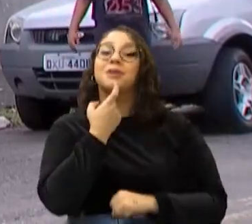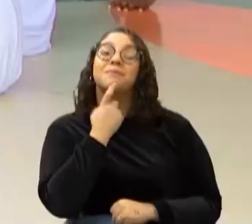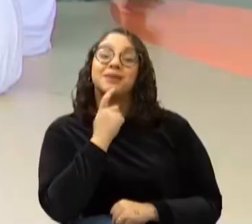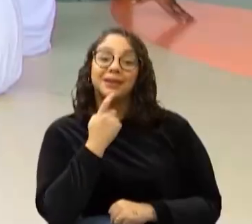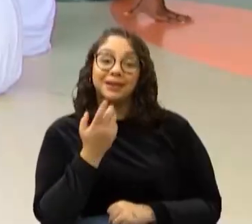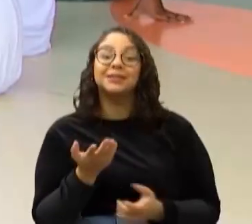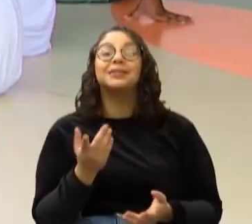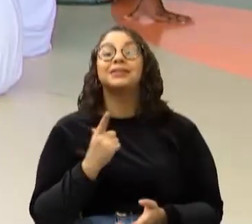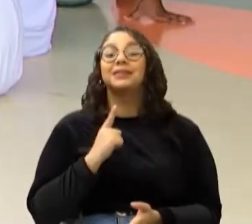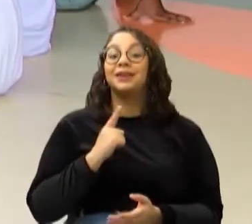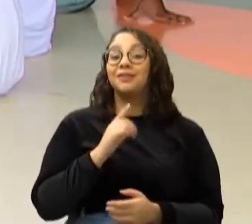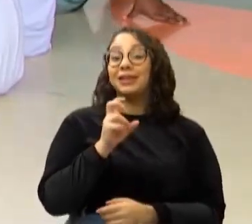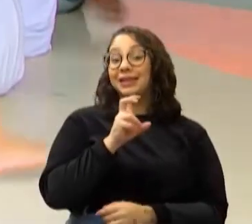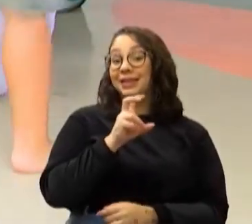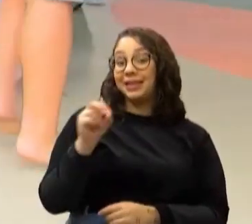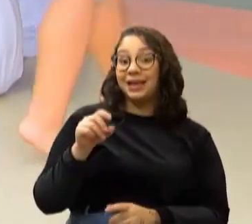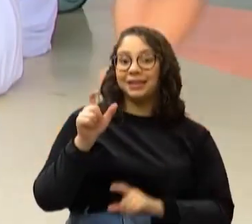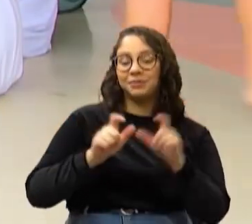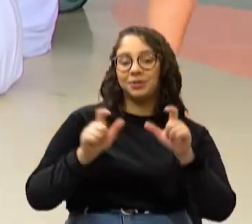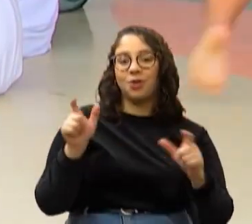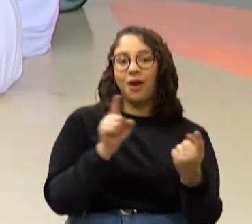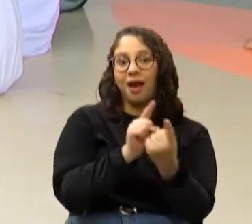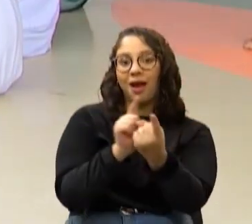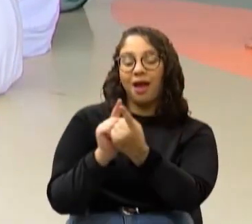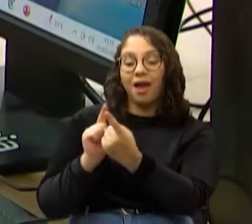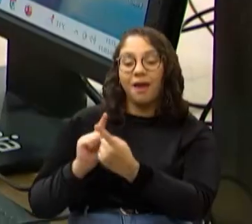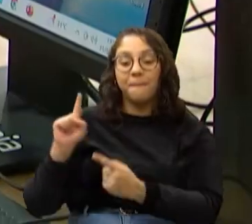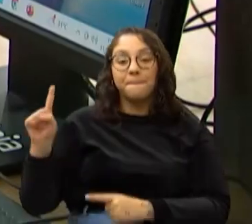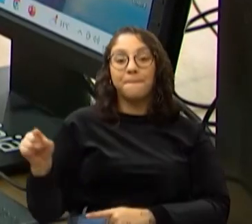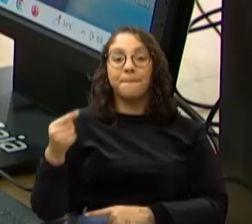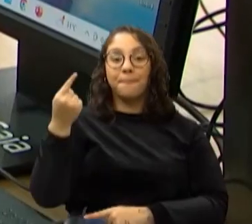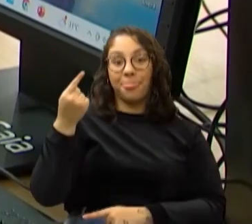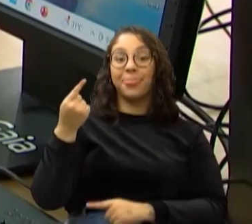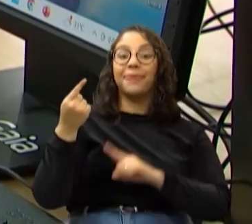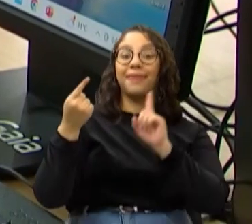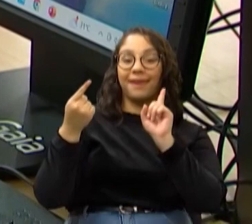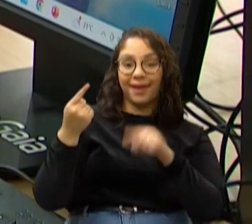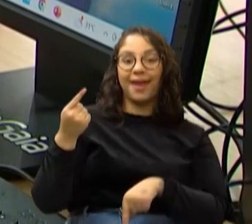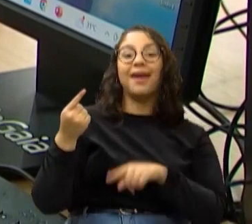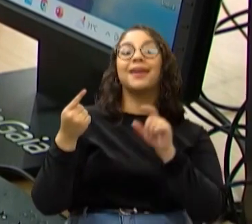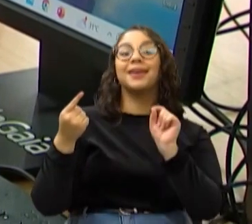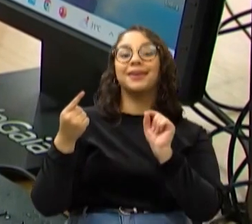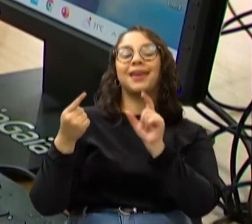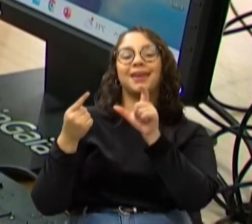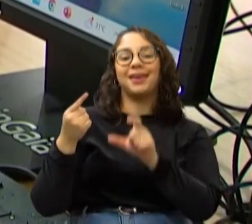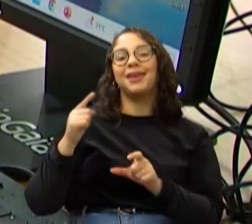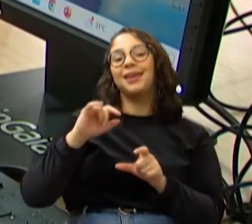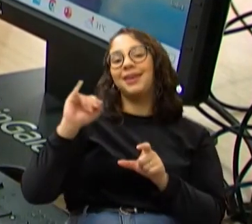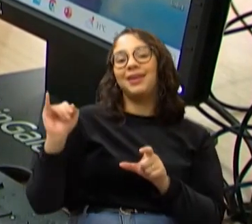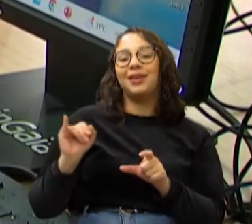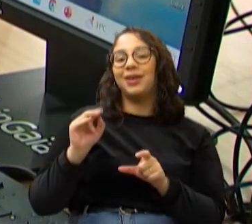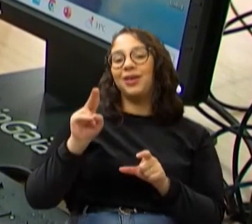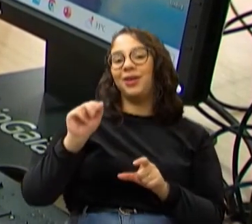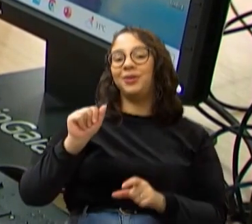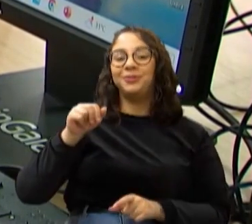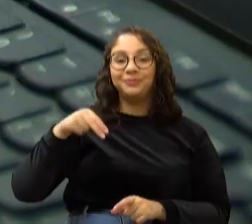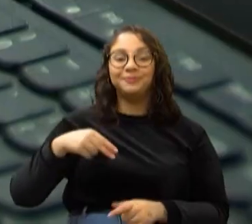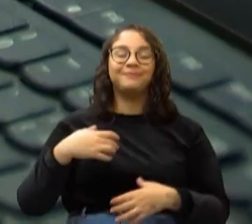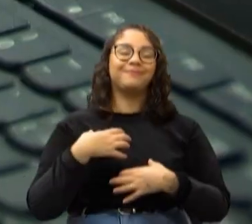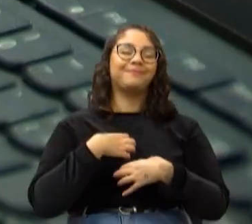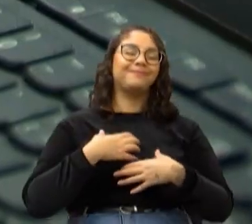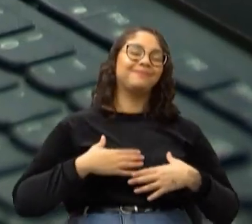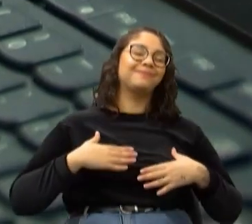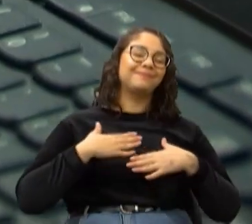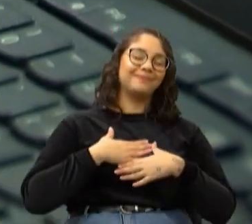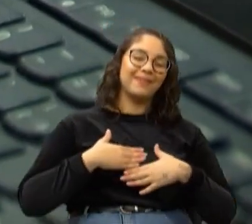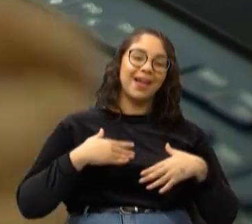Campineiro, atende por mês quase 500 pessoas. E uma delas é justamente o Juan, que